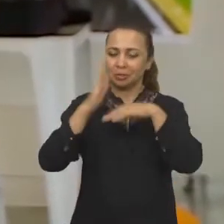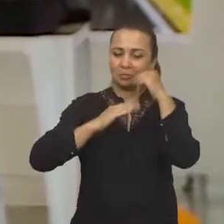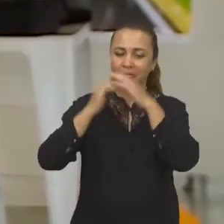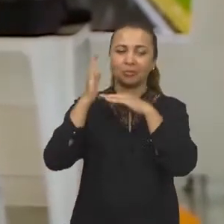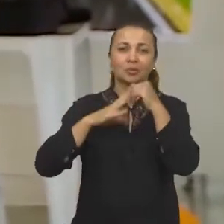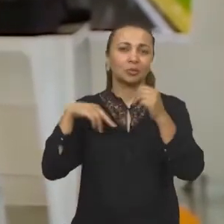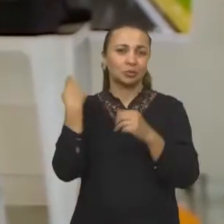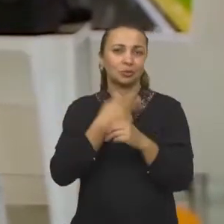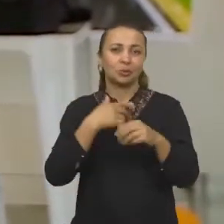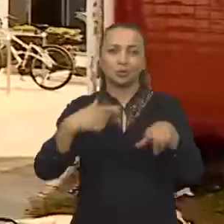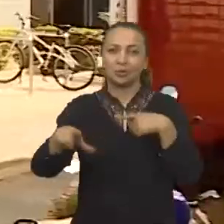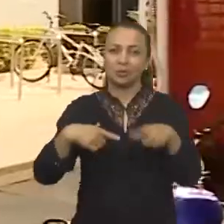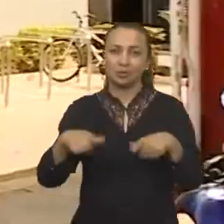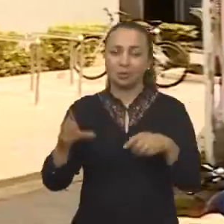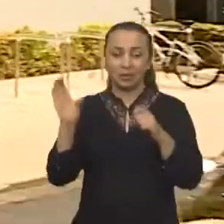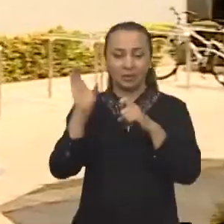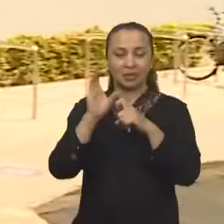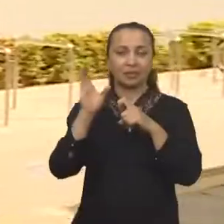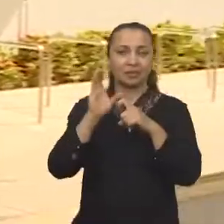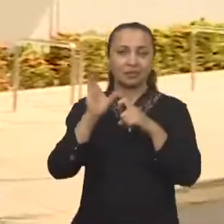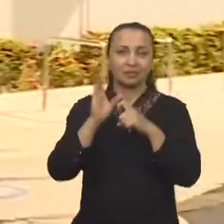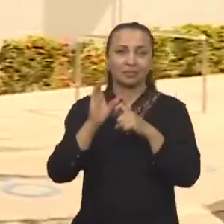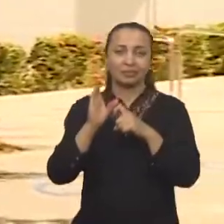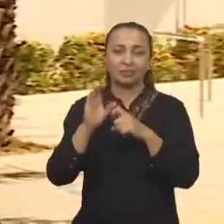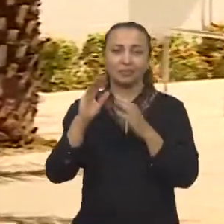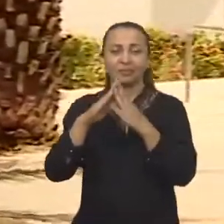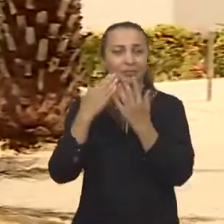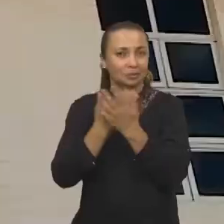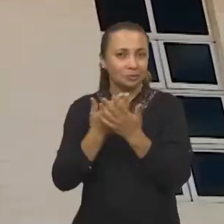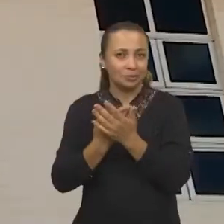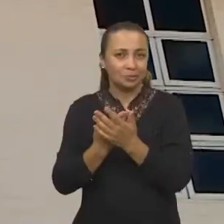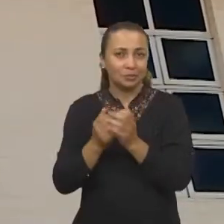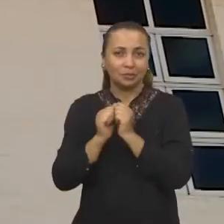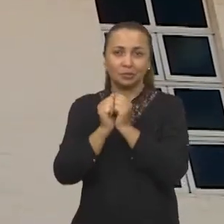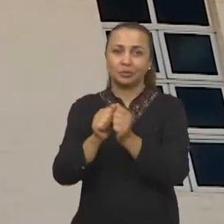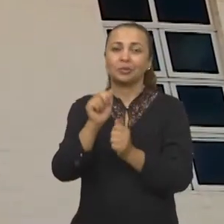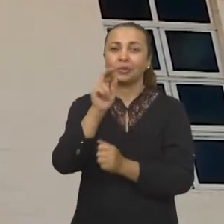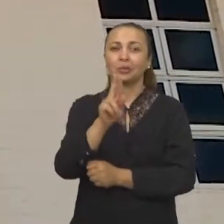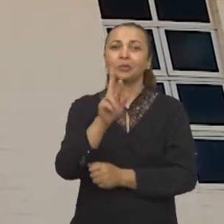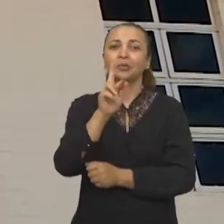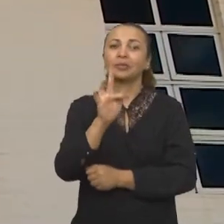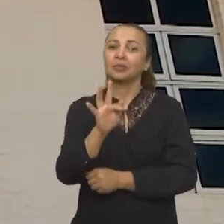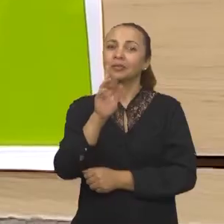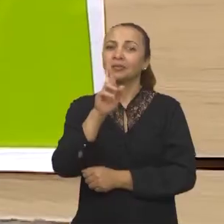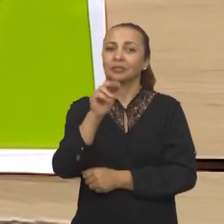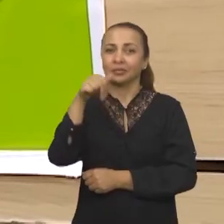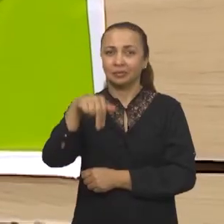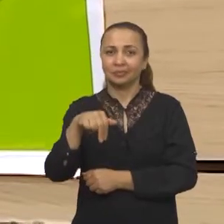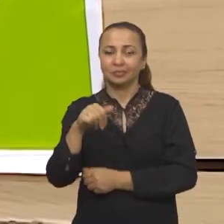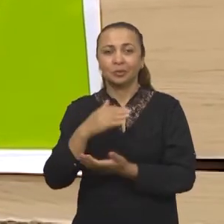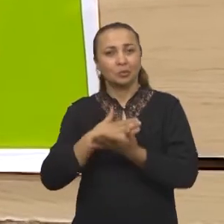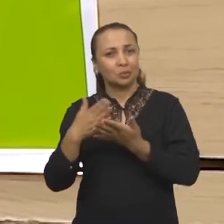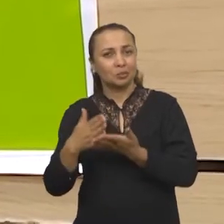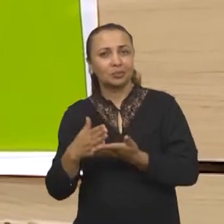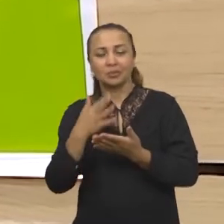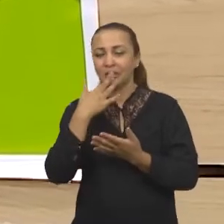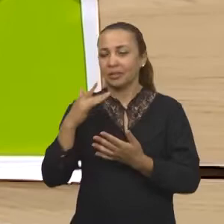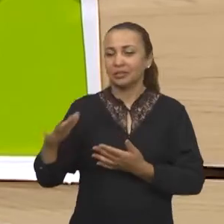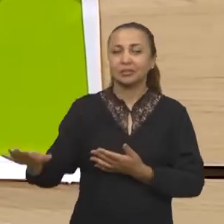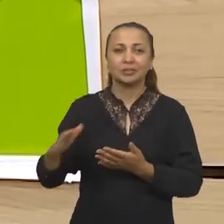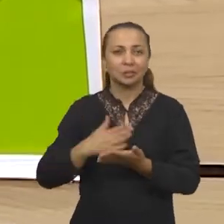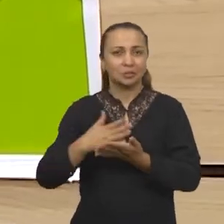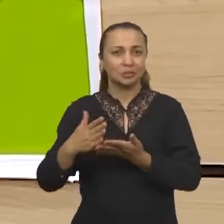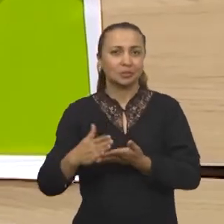prática, né, do nosso serviço enquanto clínica e escola da UFRN Campus Facisa, quando no início do surto e as